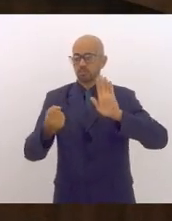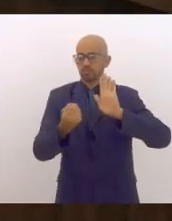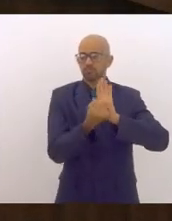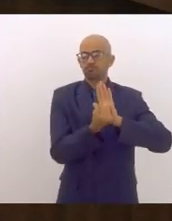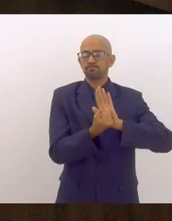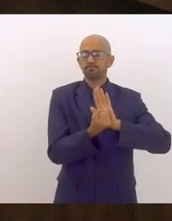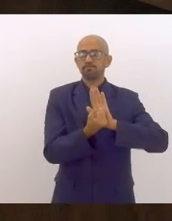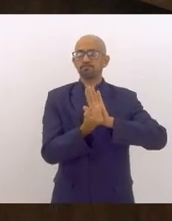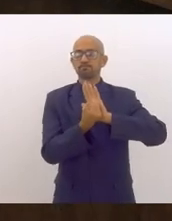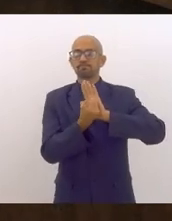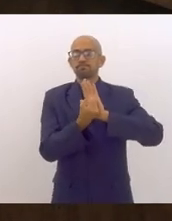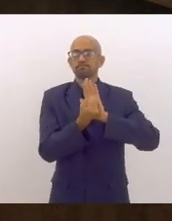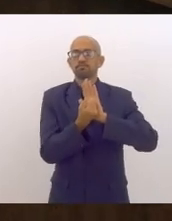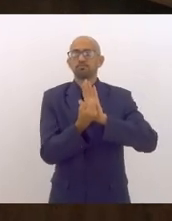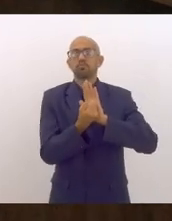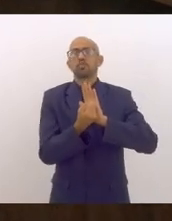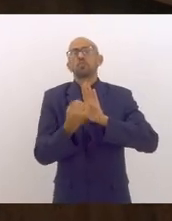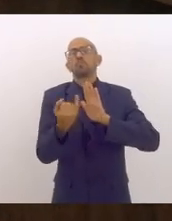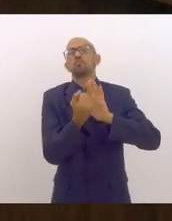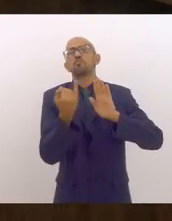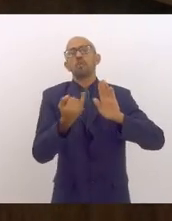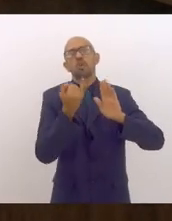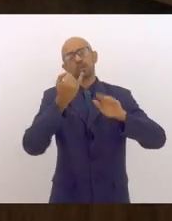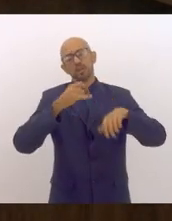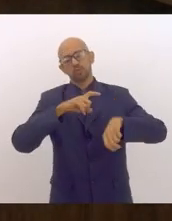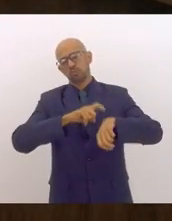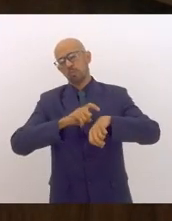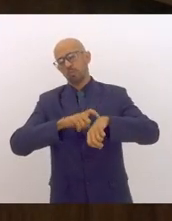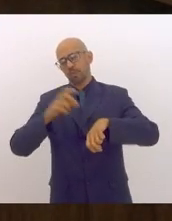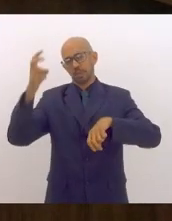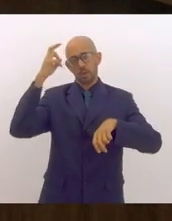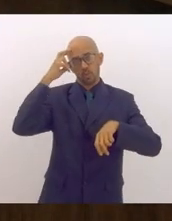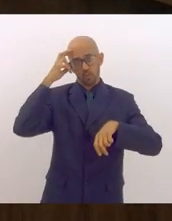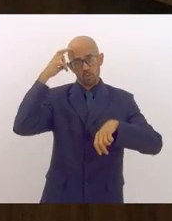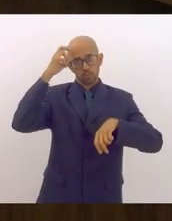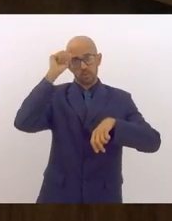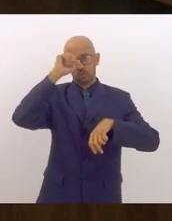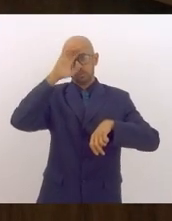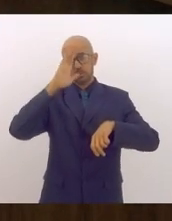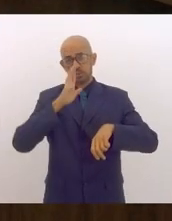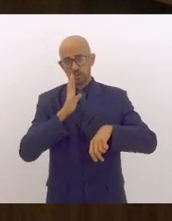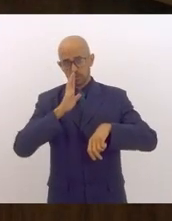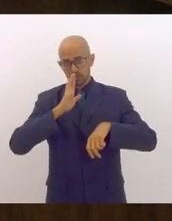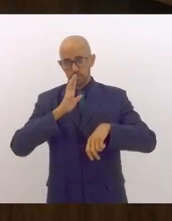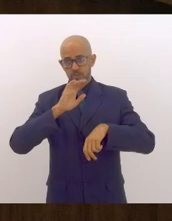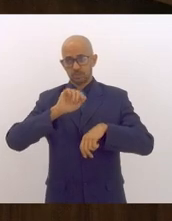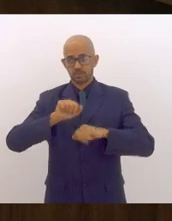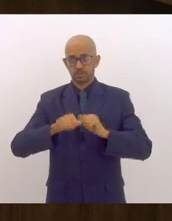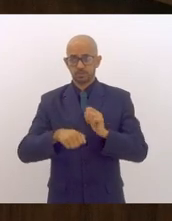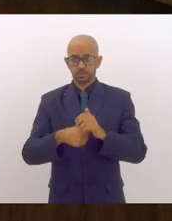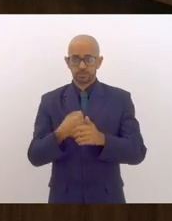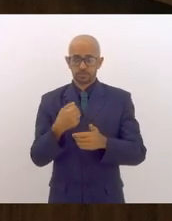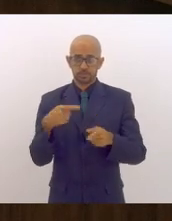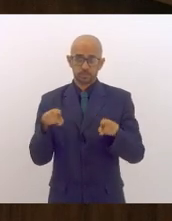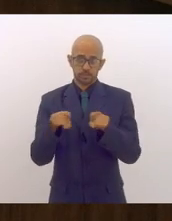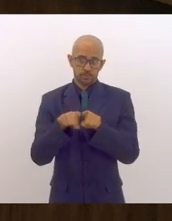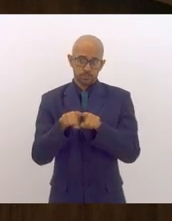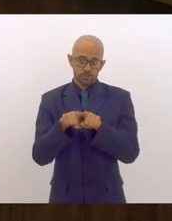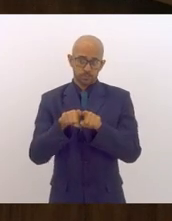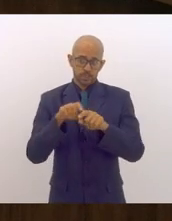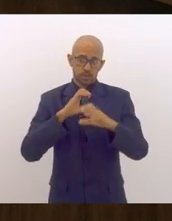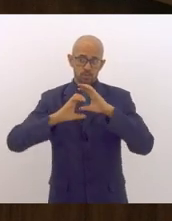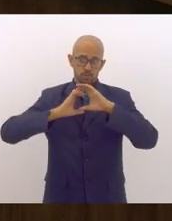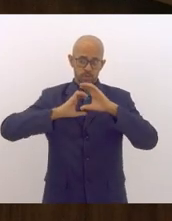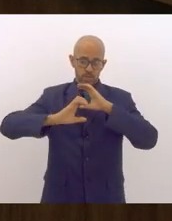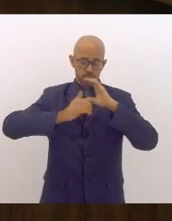assim dizer, etapas importantíssimas da cultura brasileira, da cultura nacional. Além disso, a comunicação pública no Brasil